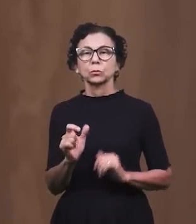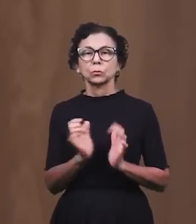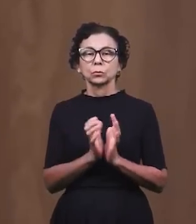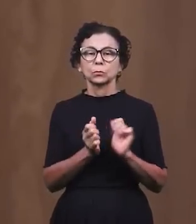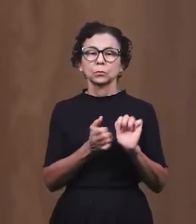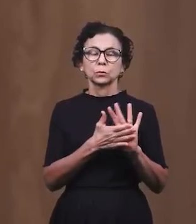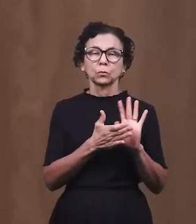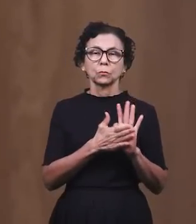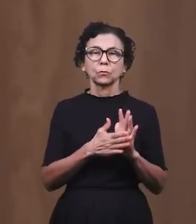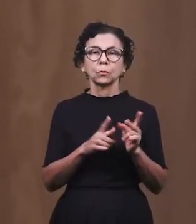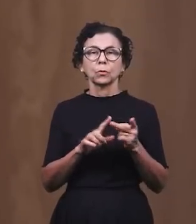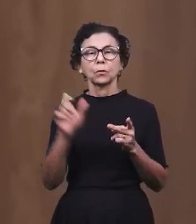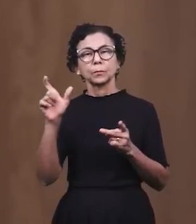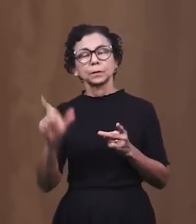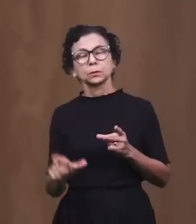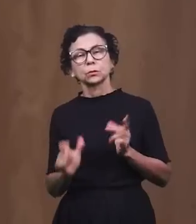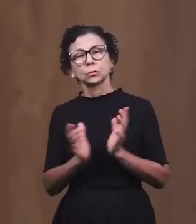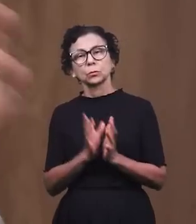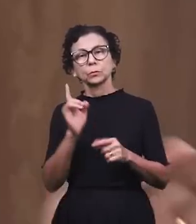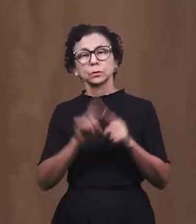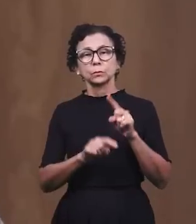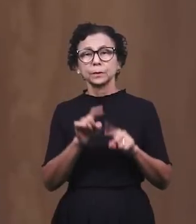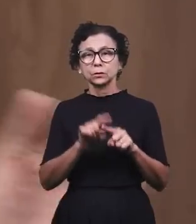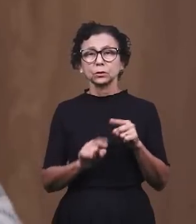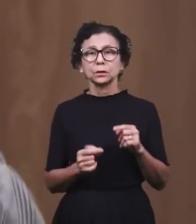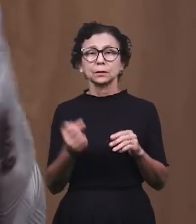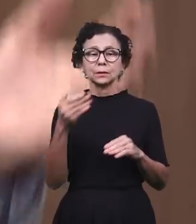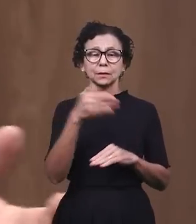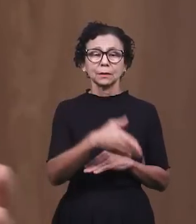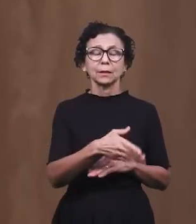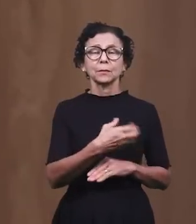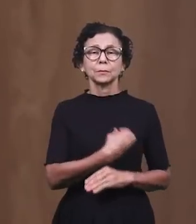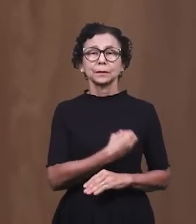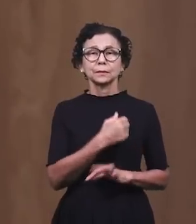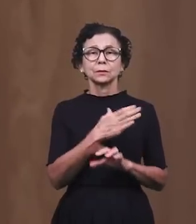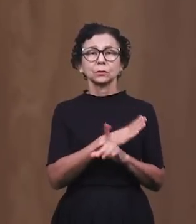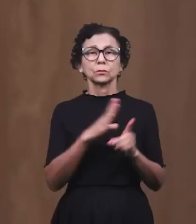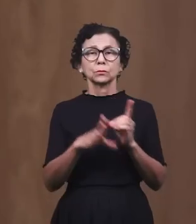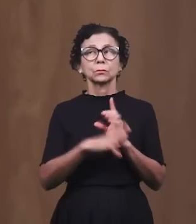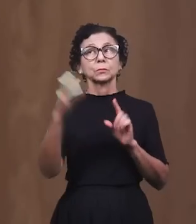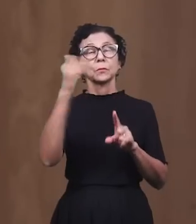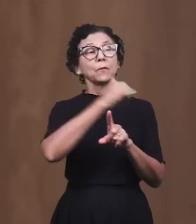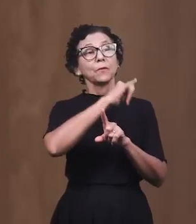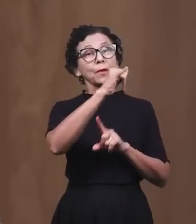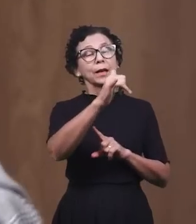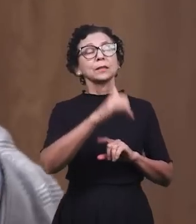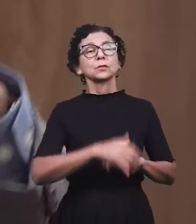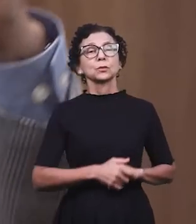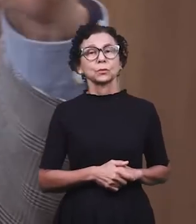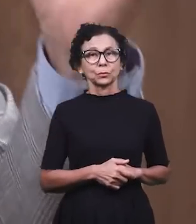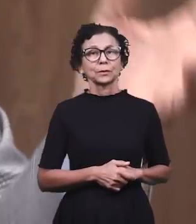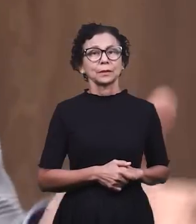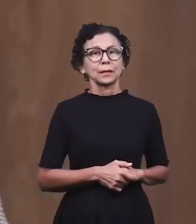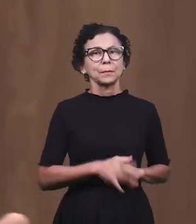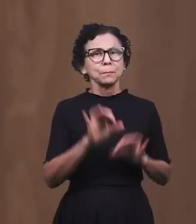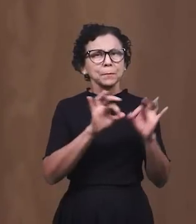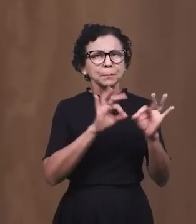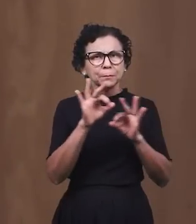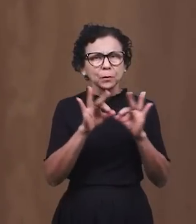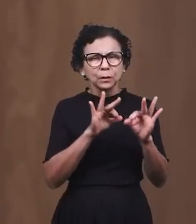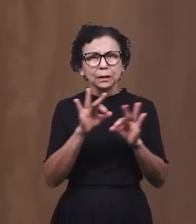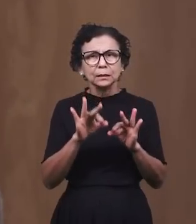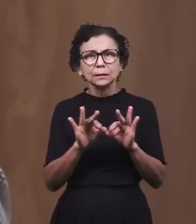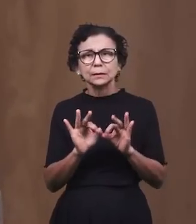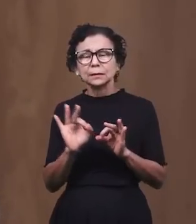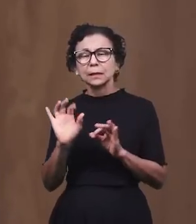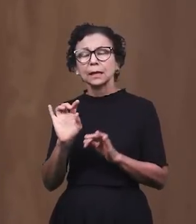que o culto, porque o culto profético vai ser a preparação do culto. Os atos que vão acontecer no